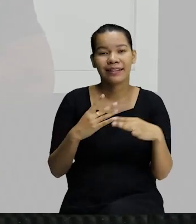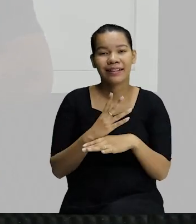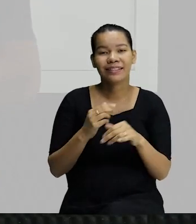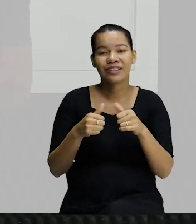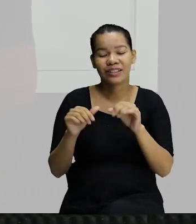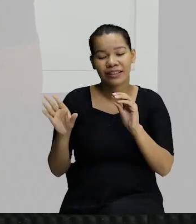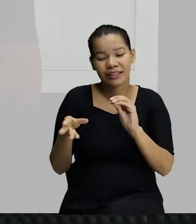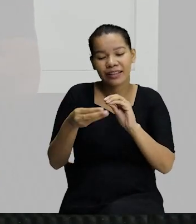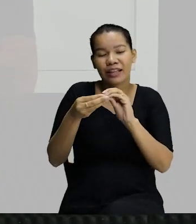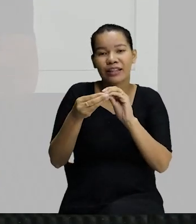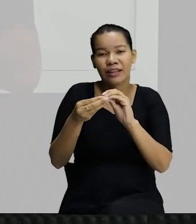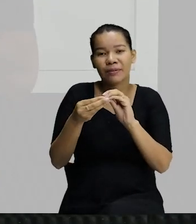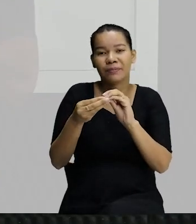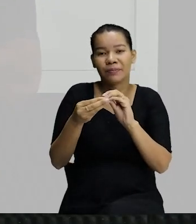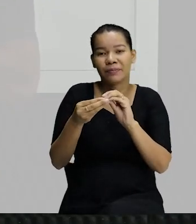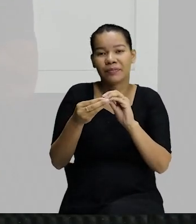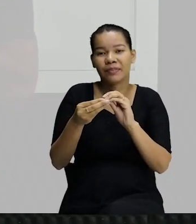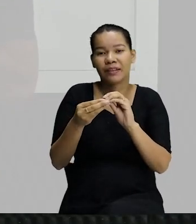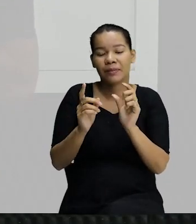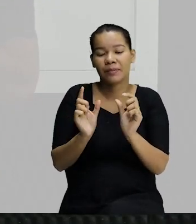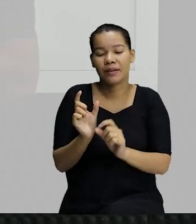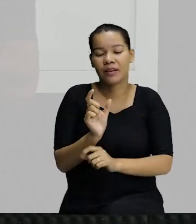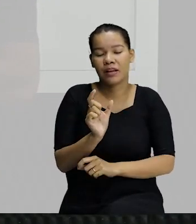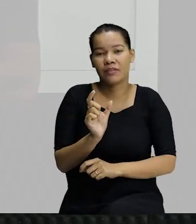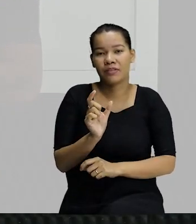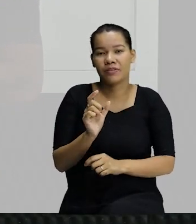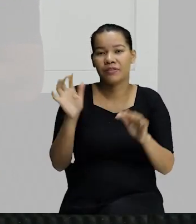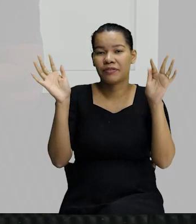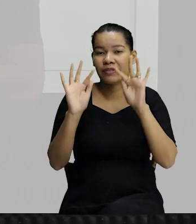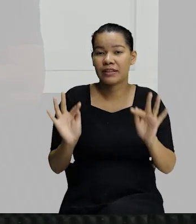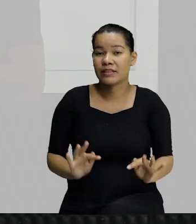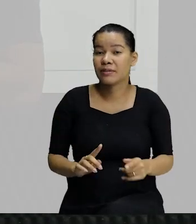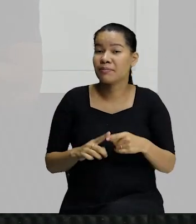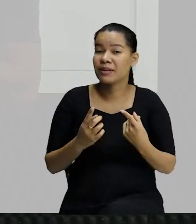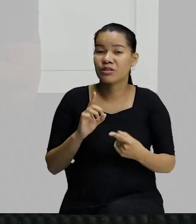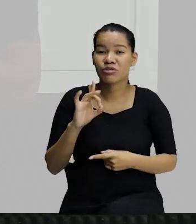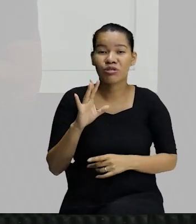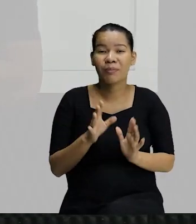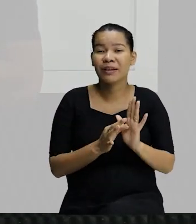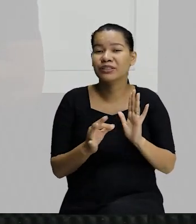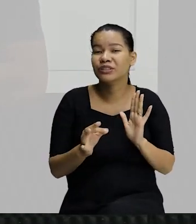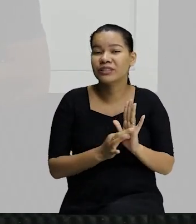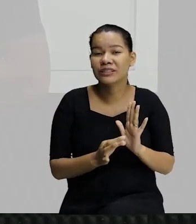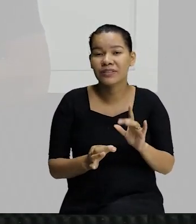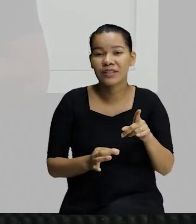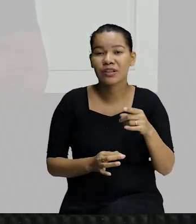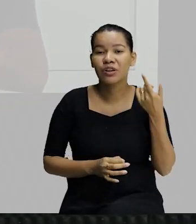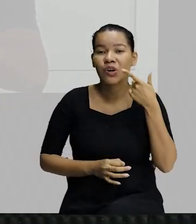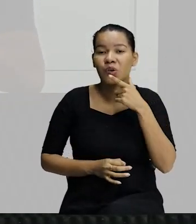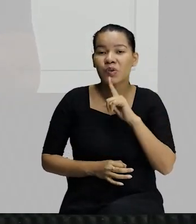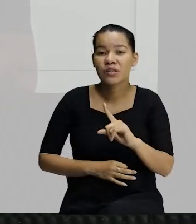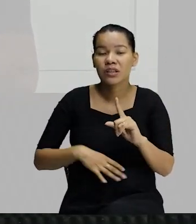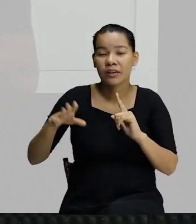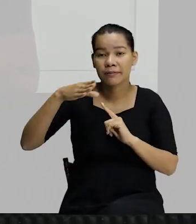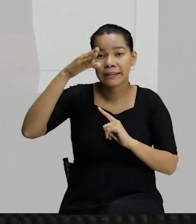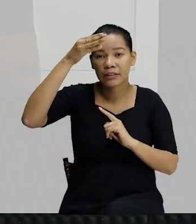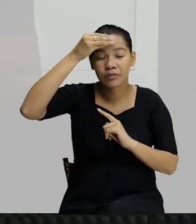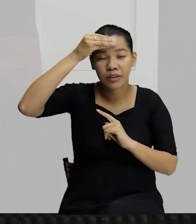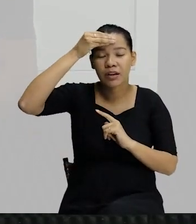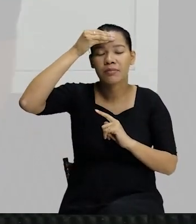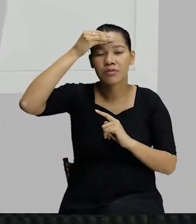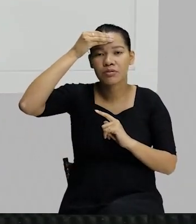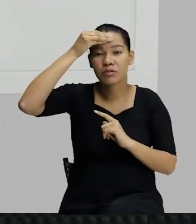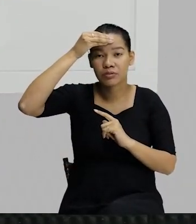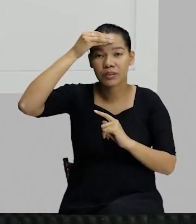uma coincidência, gente. É só uma dica que eu uso para que você consiga gravar, ficar, entender